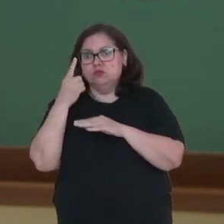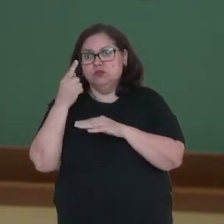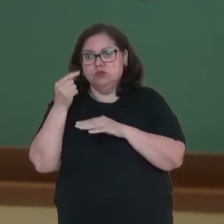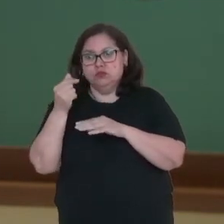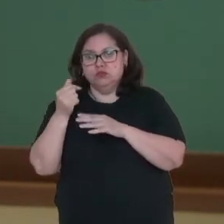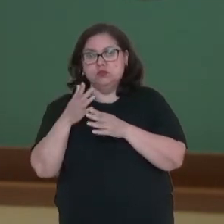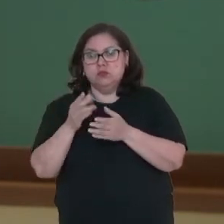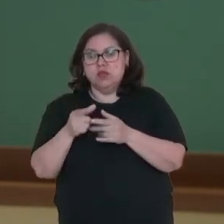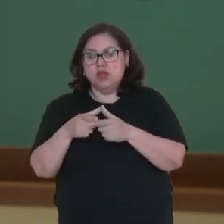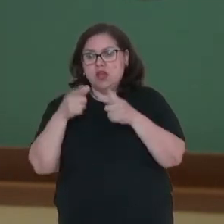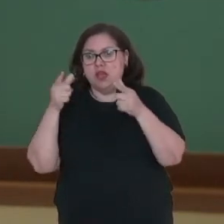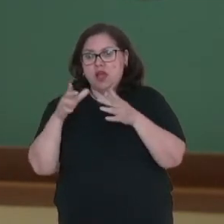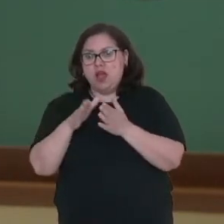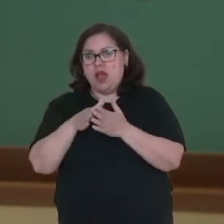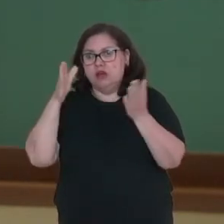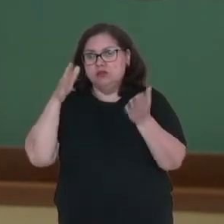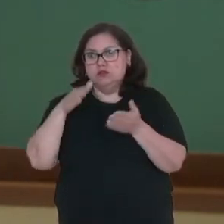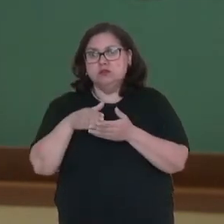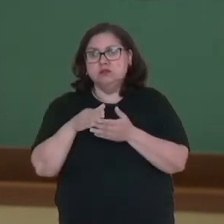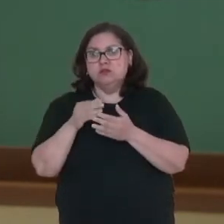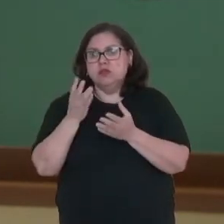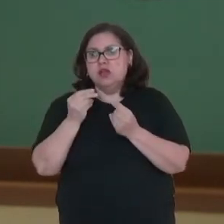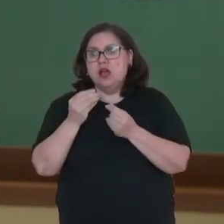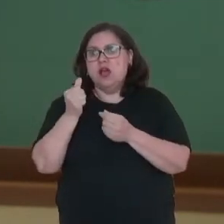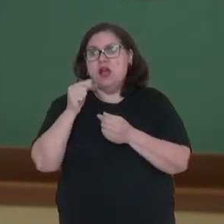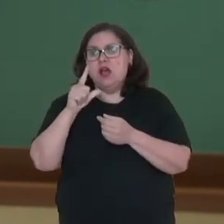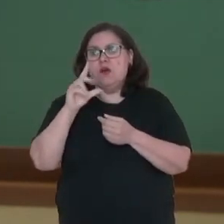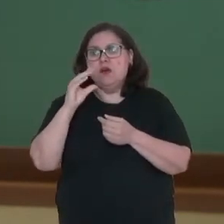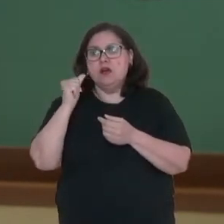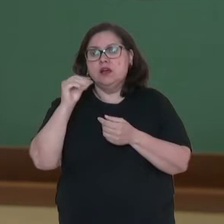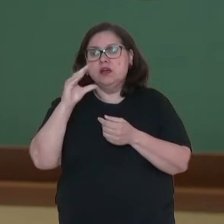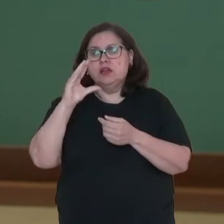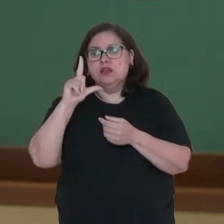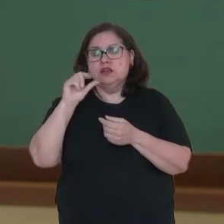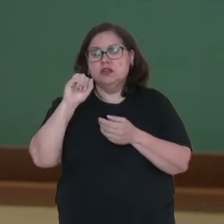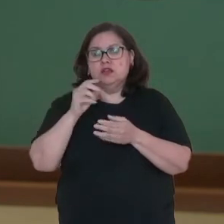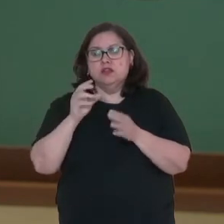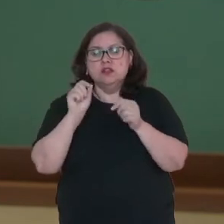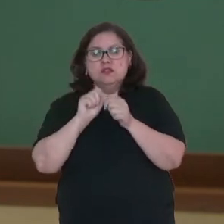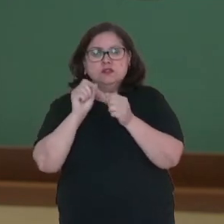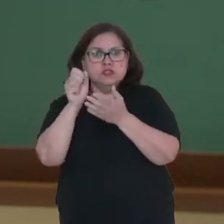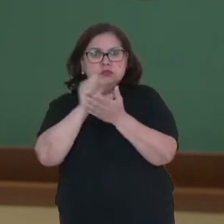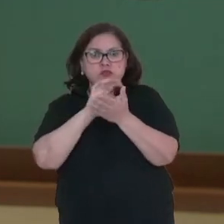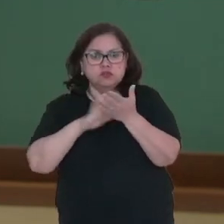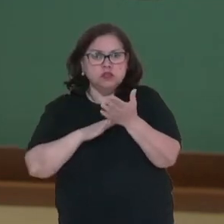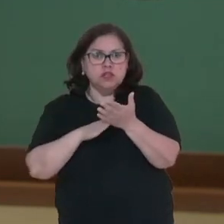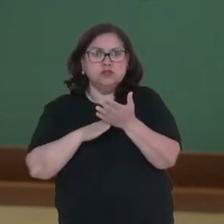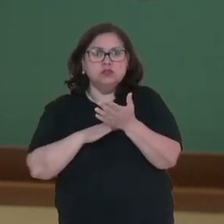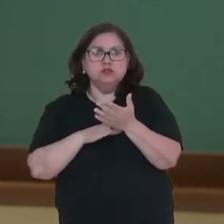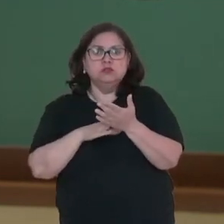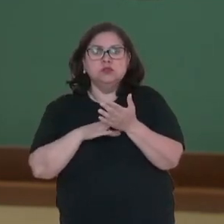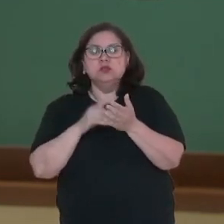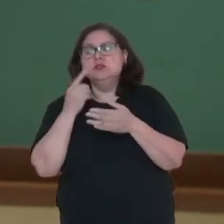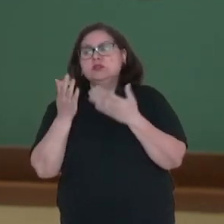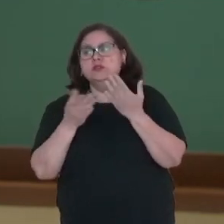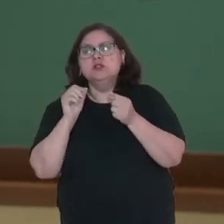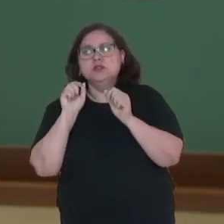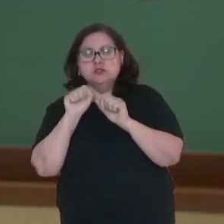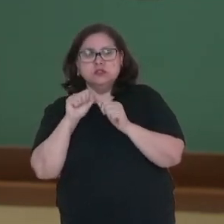bastante alcalino. Professor, gostaria de fazer alguma atividade sobre este assunto aí, professor? Sim.